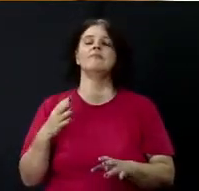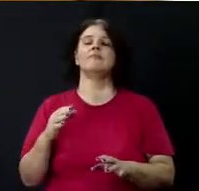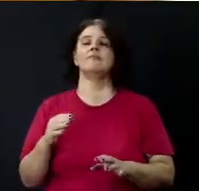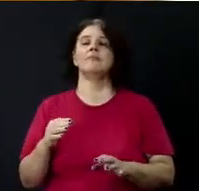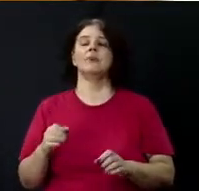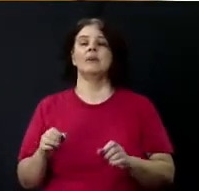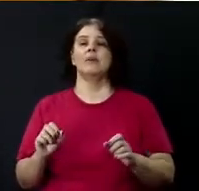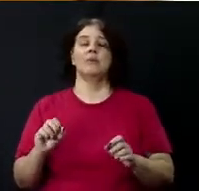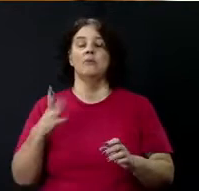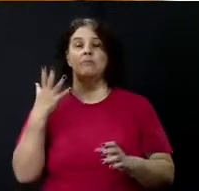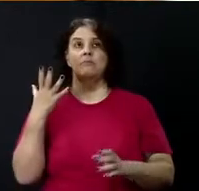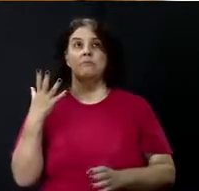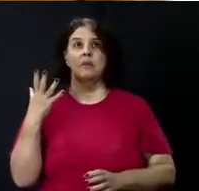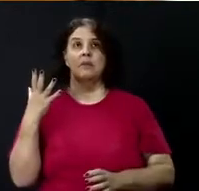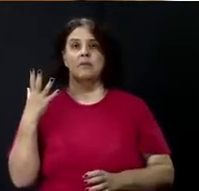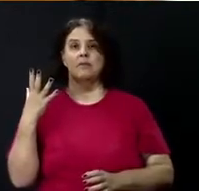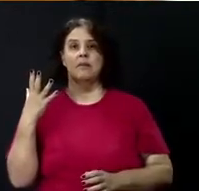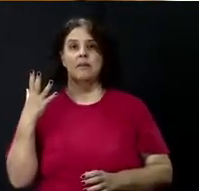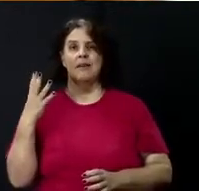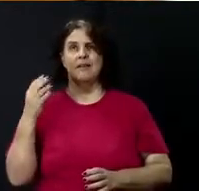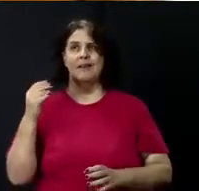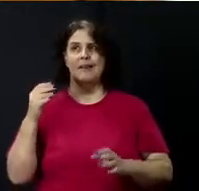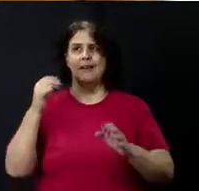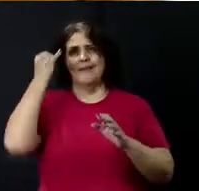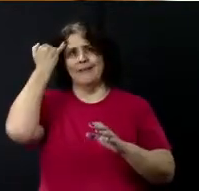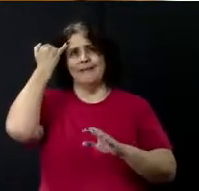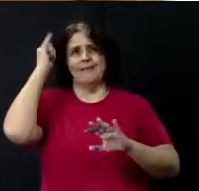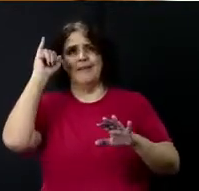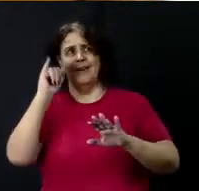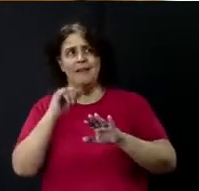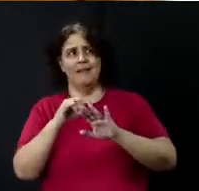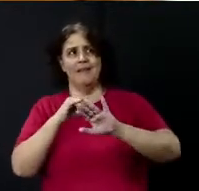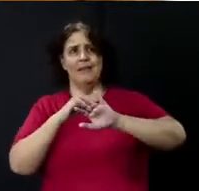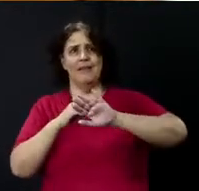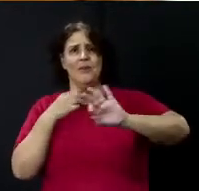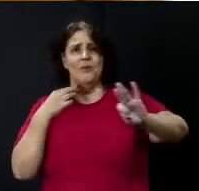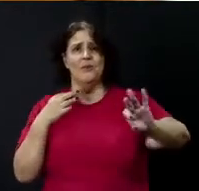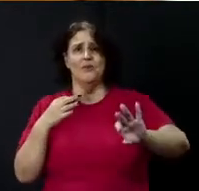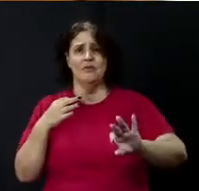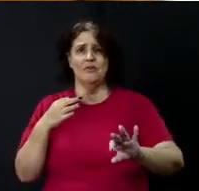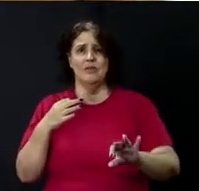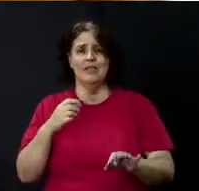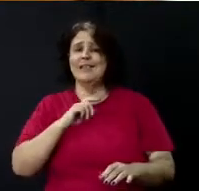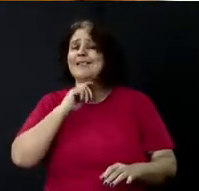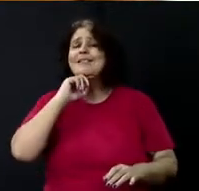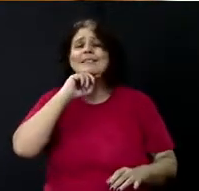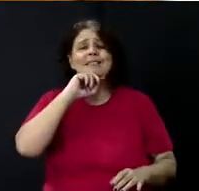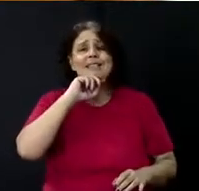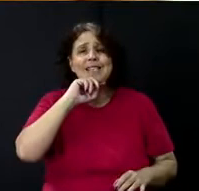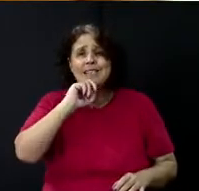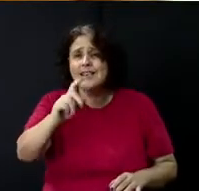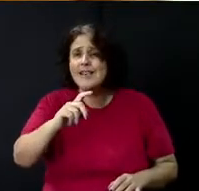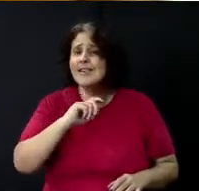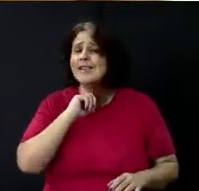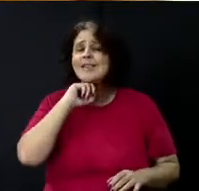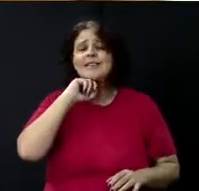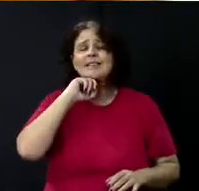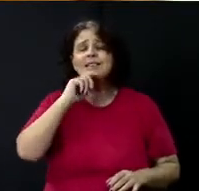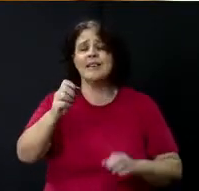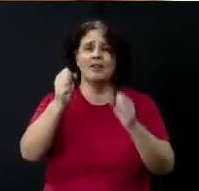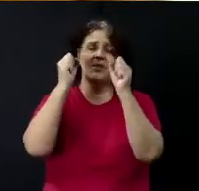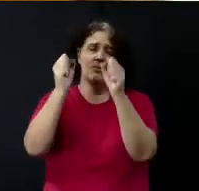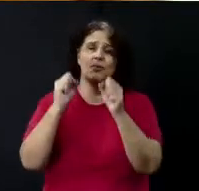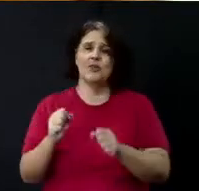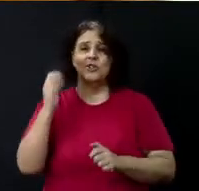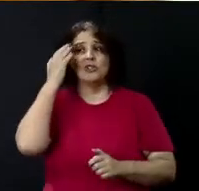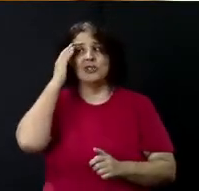fora da ideia, sem condição, ninguém tem qualquer condição de compreender como este homem